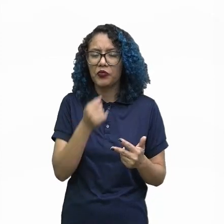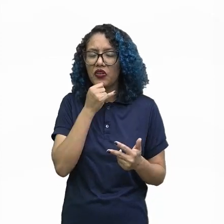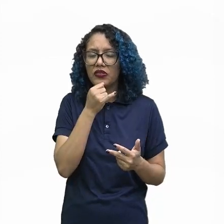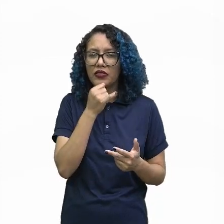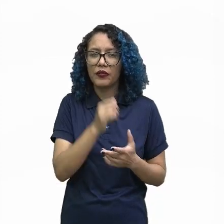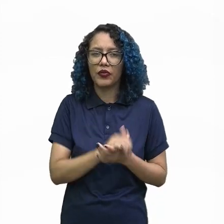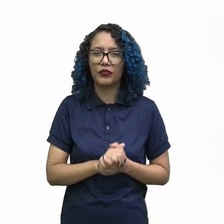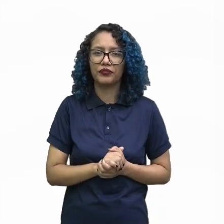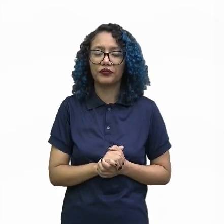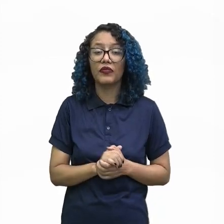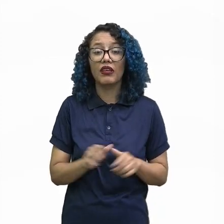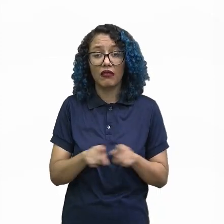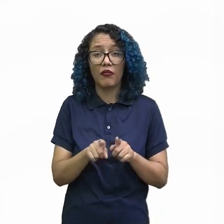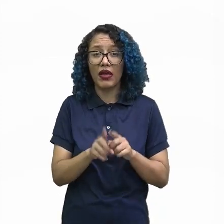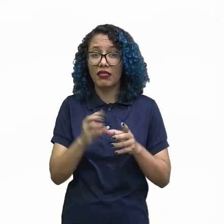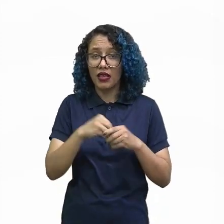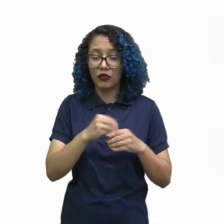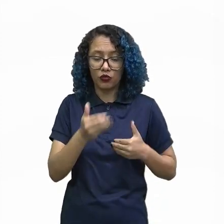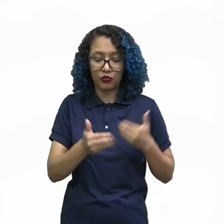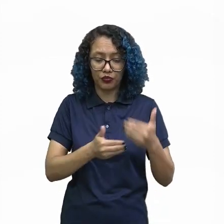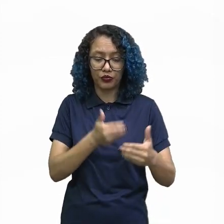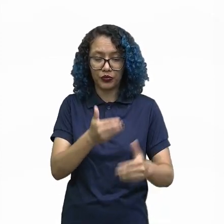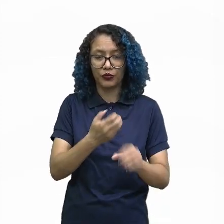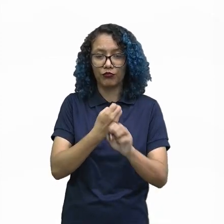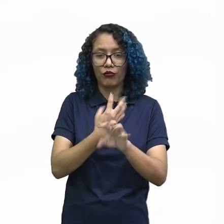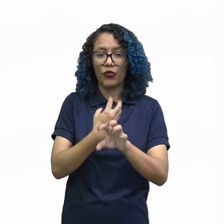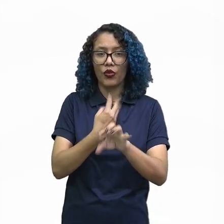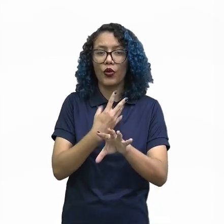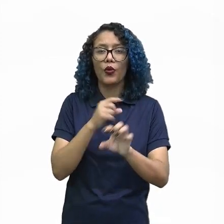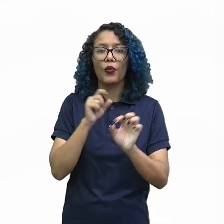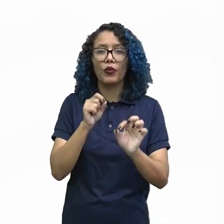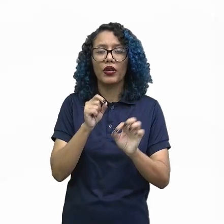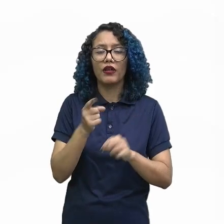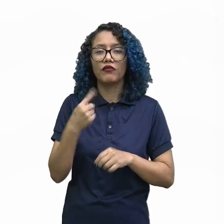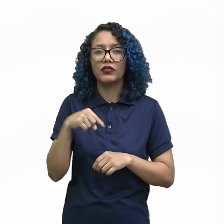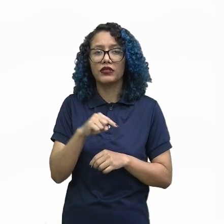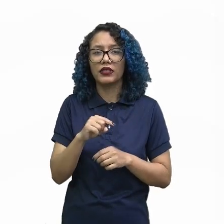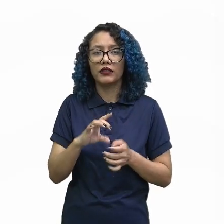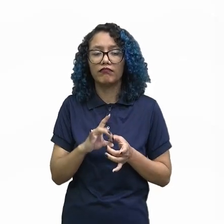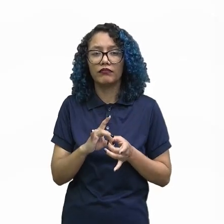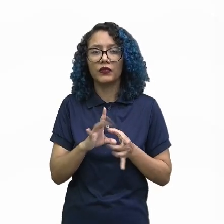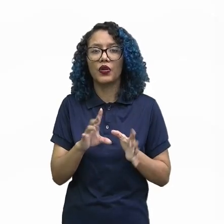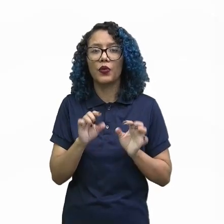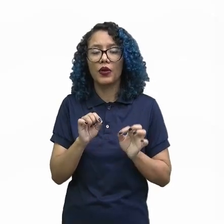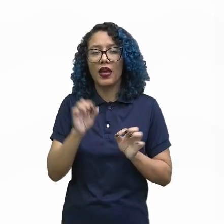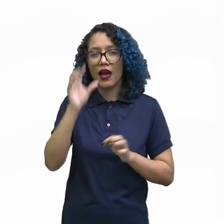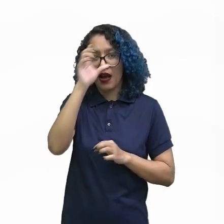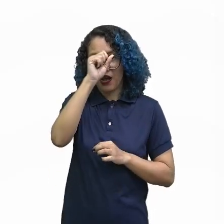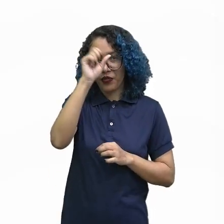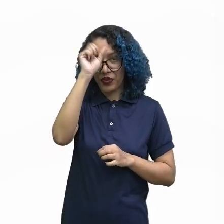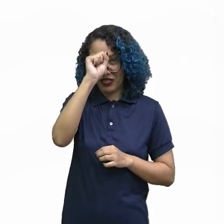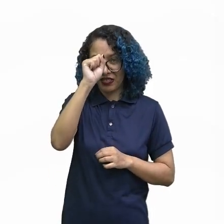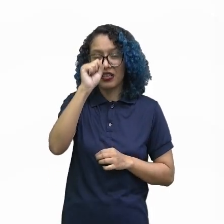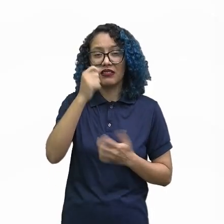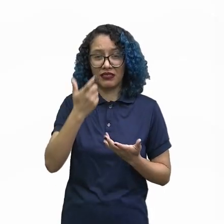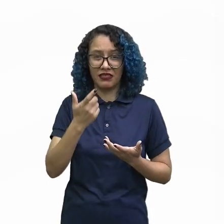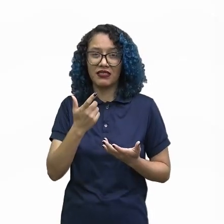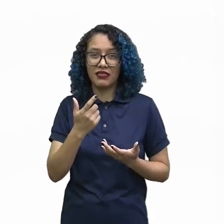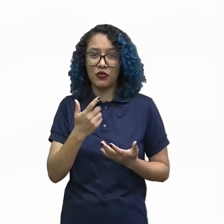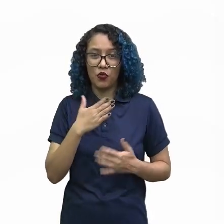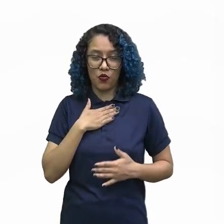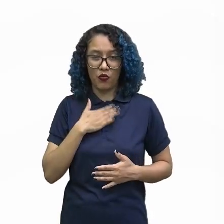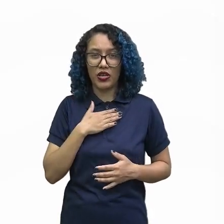do processo de ensino-aprendizado, aqui você está se colocando a aprender com outro corpo. Você é um corpo aprendendo com outro